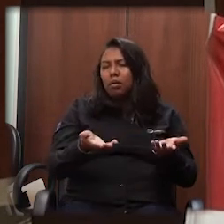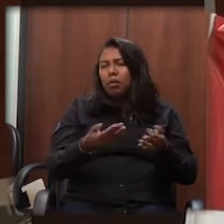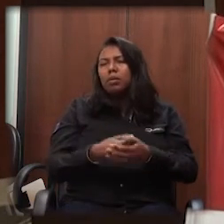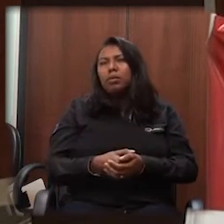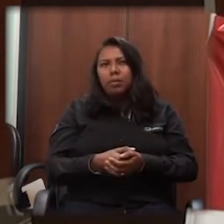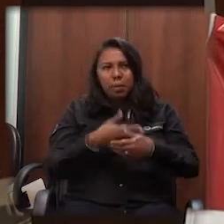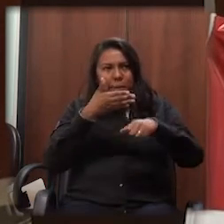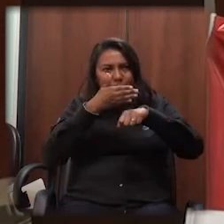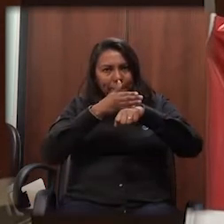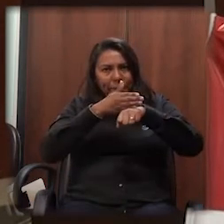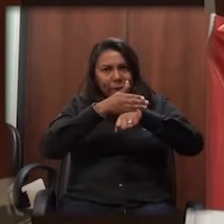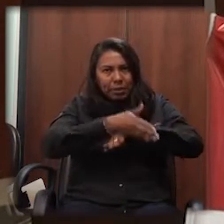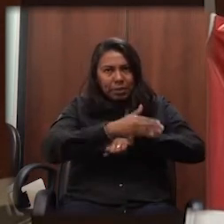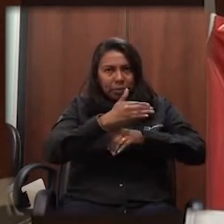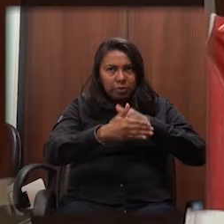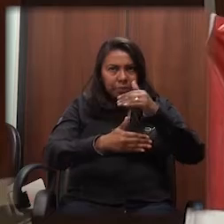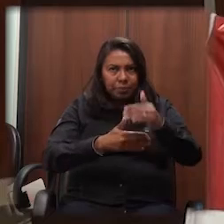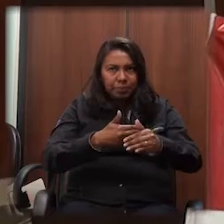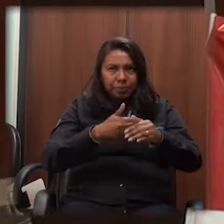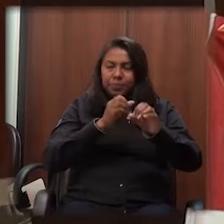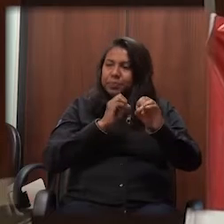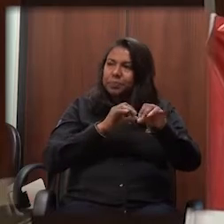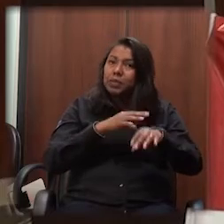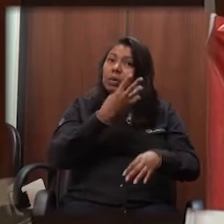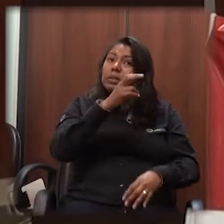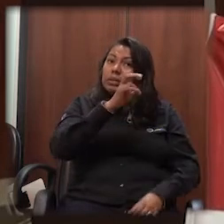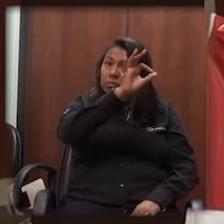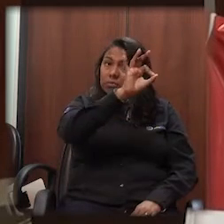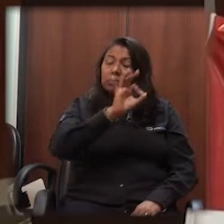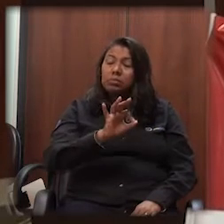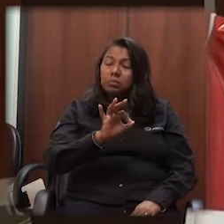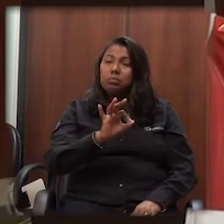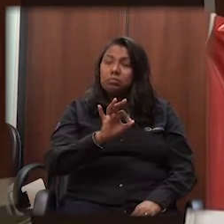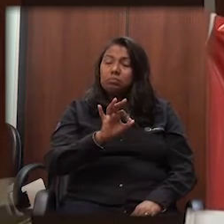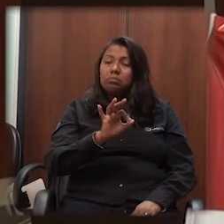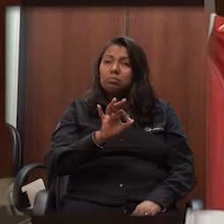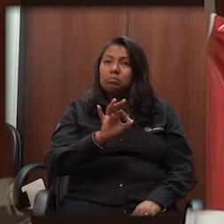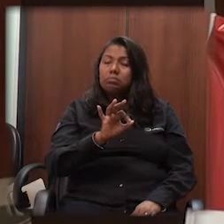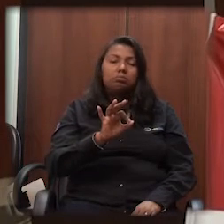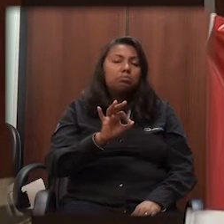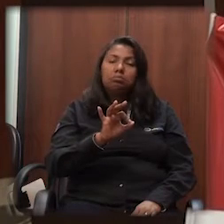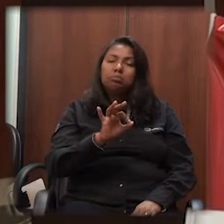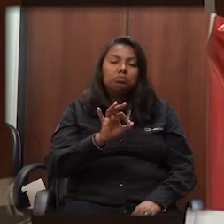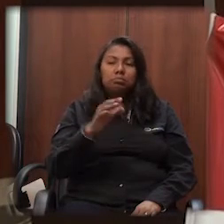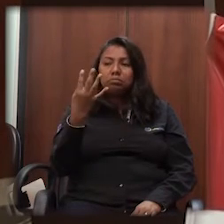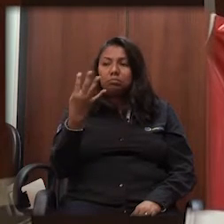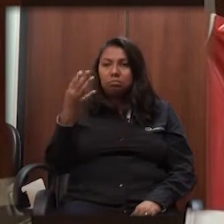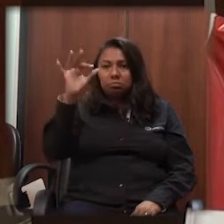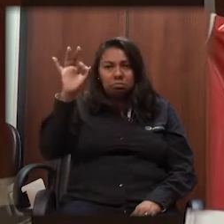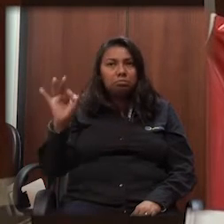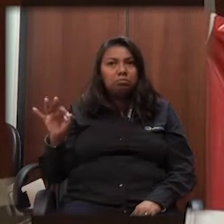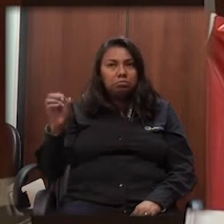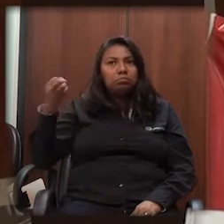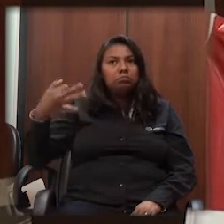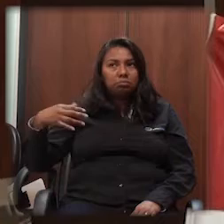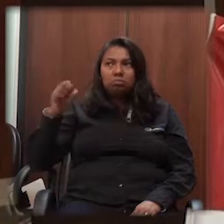ampliada, participa dos processos de formação? E 45% revelam que não, 44% revelam